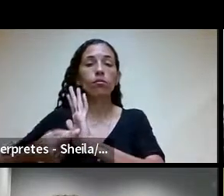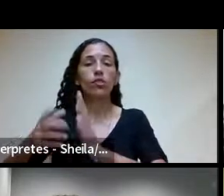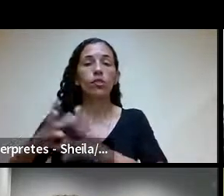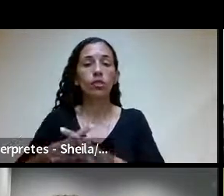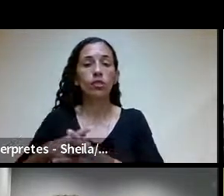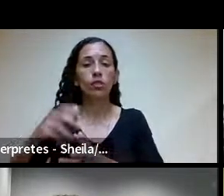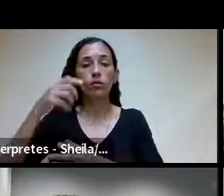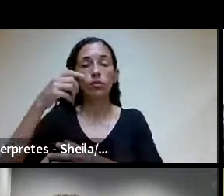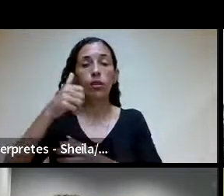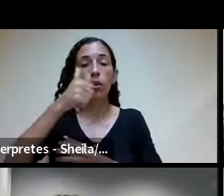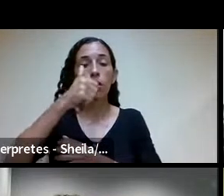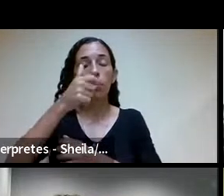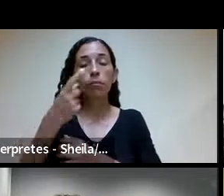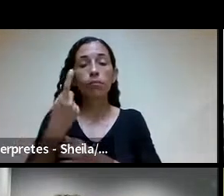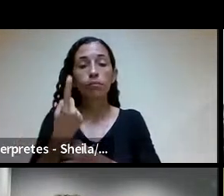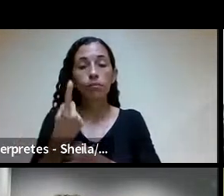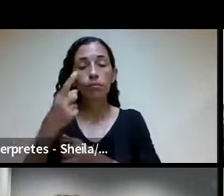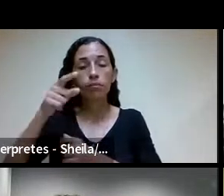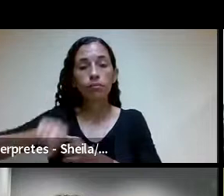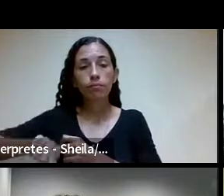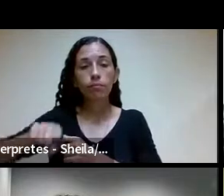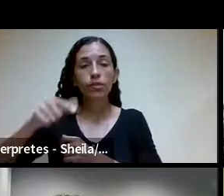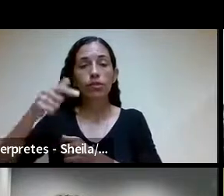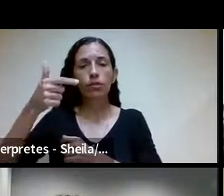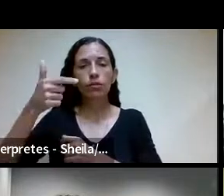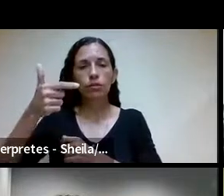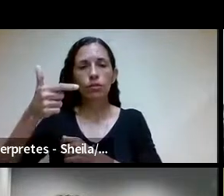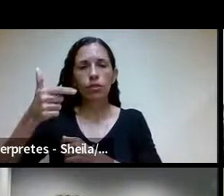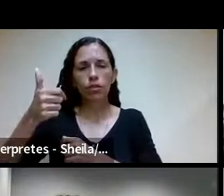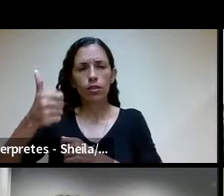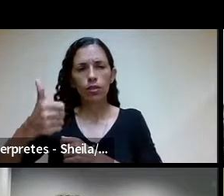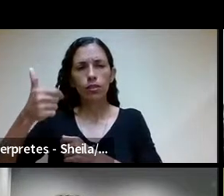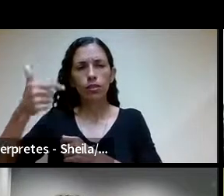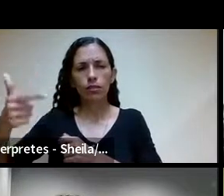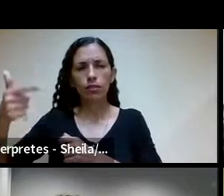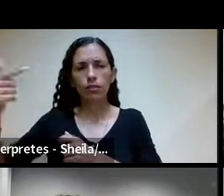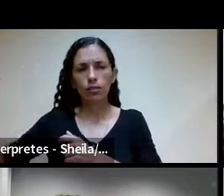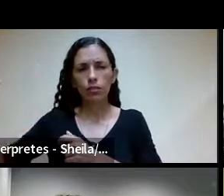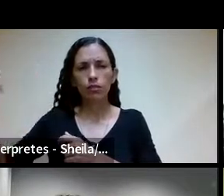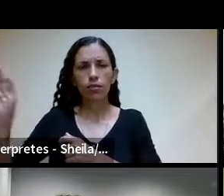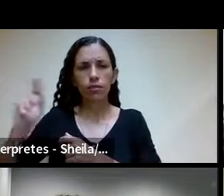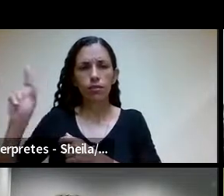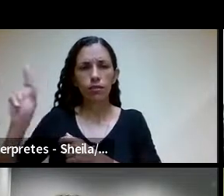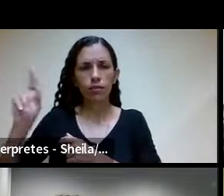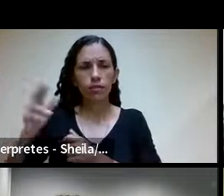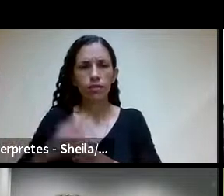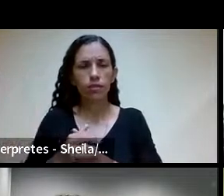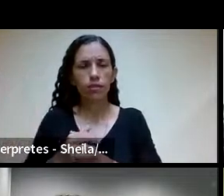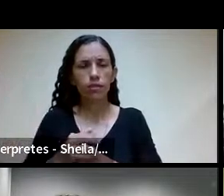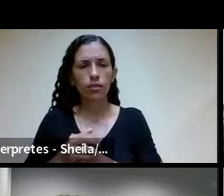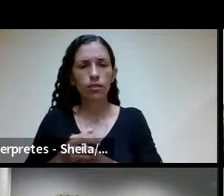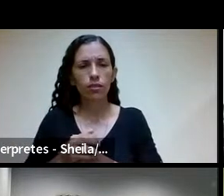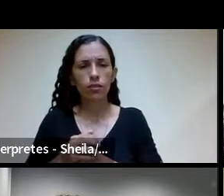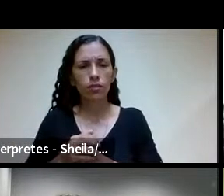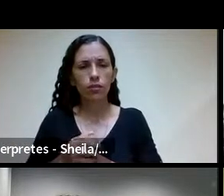Receita de 1.127,16. E gasto de